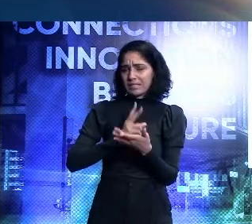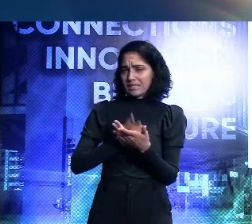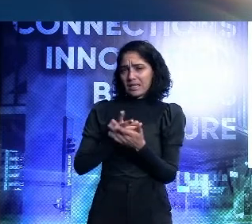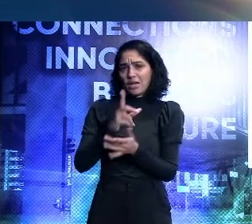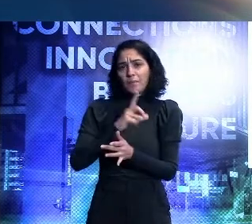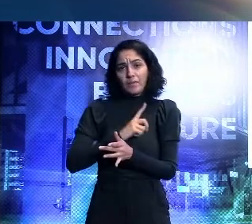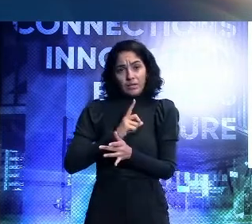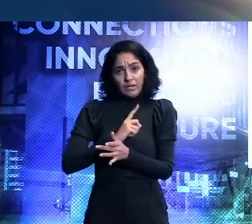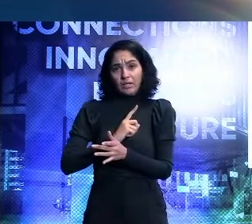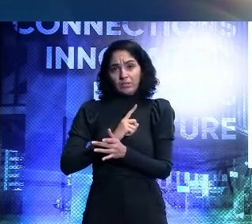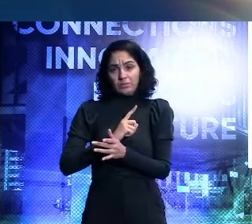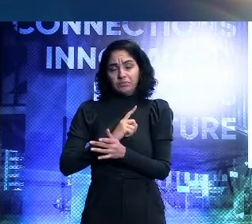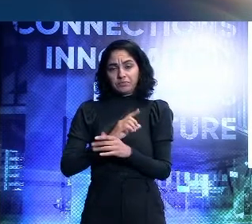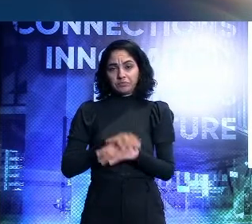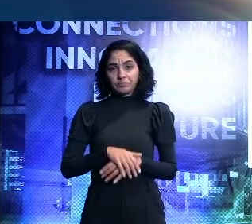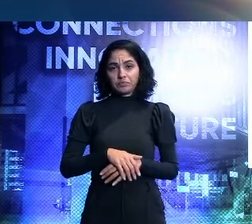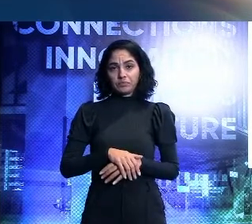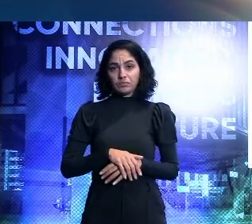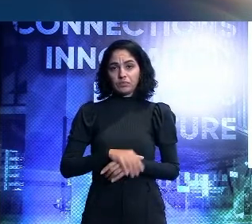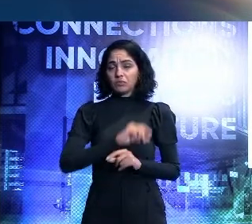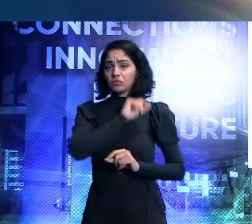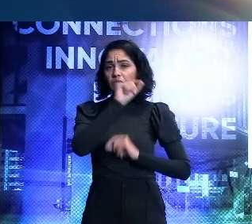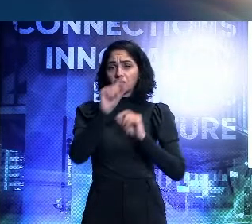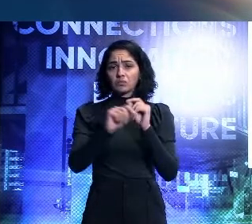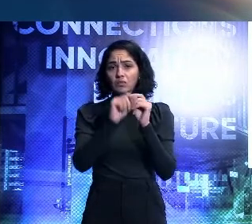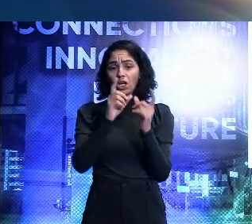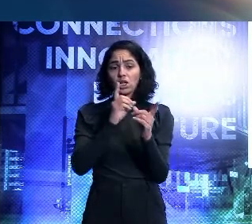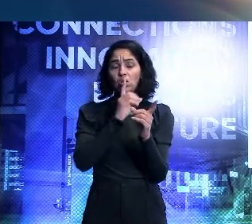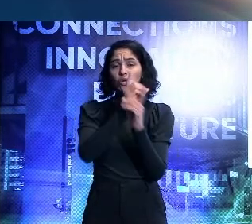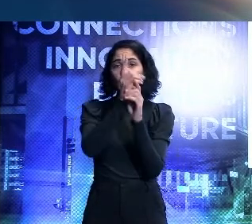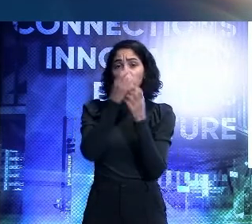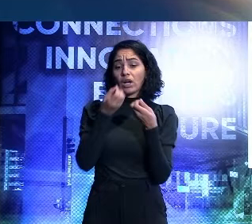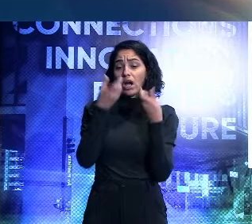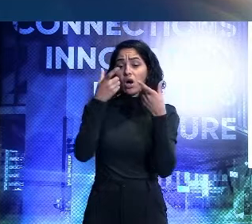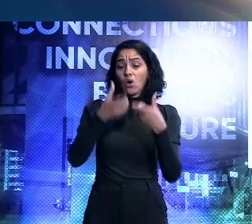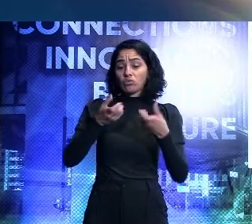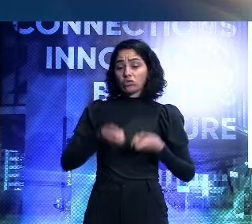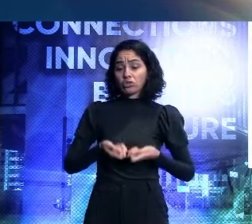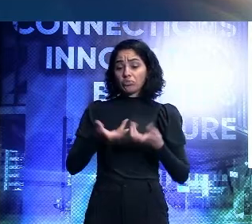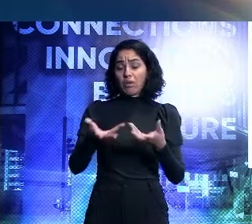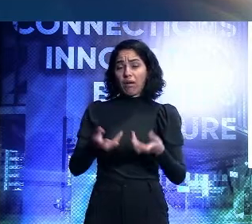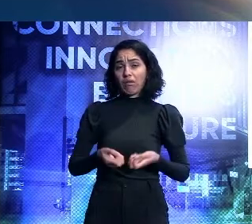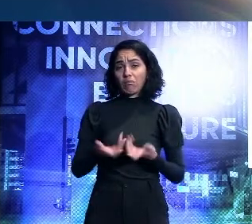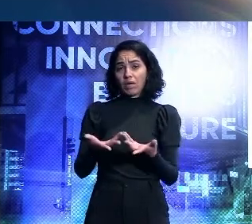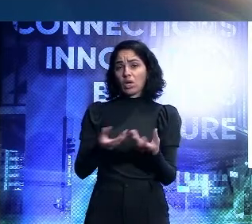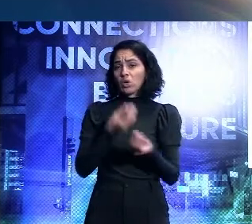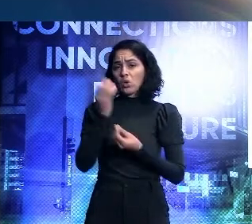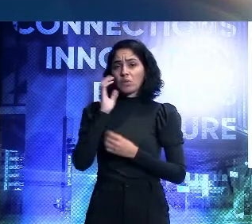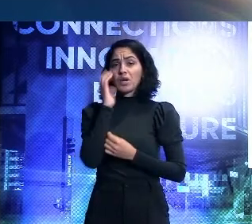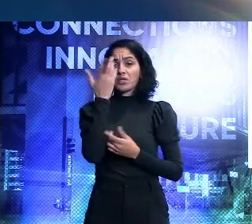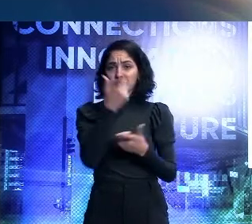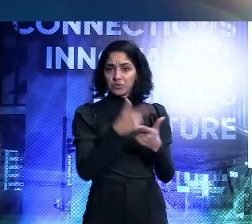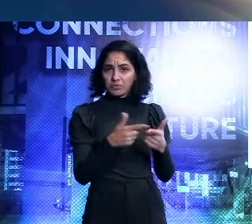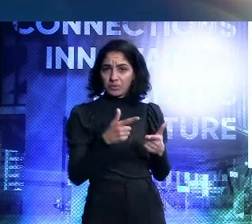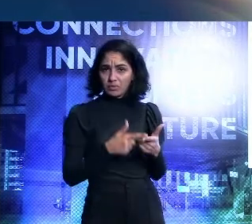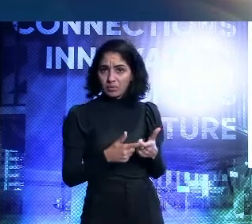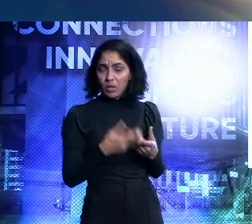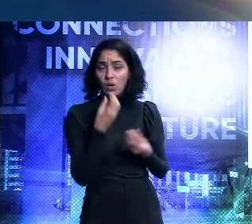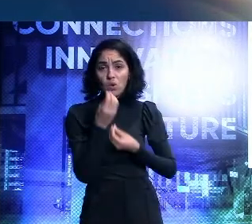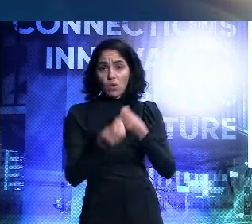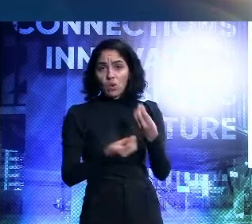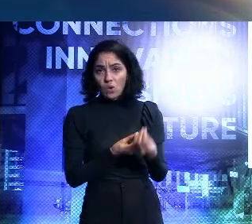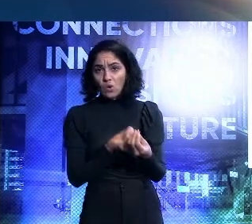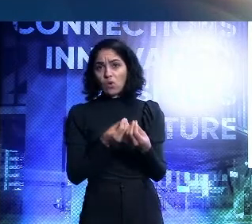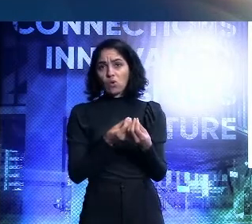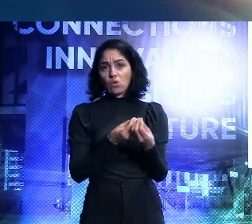sejam. E o ponto é identificar esses desperdícios e a gente ver como a gente pode resolver esses problemas. Como é que a gente pode ir de um ponto